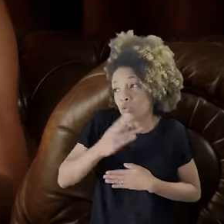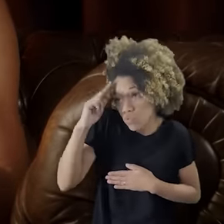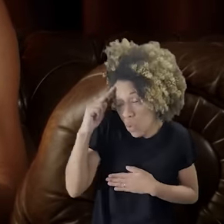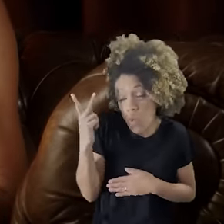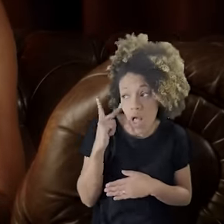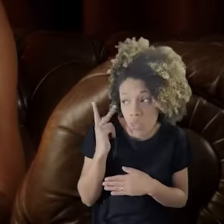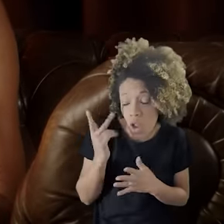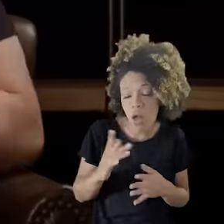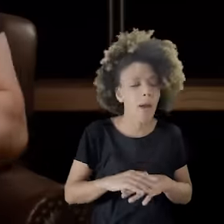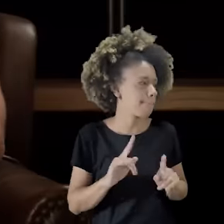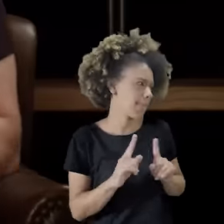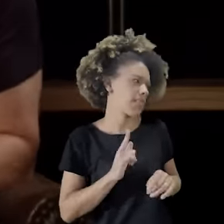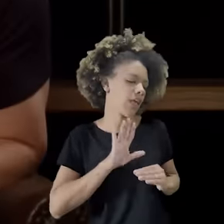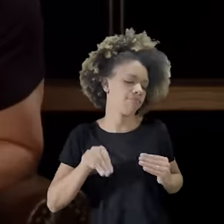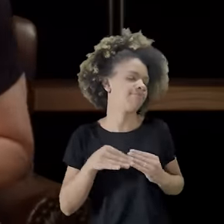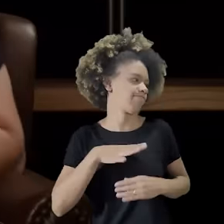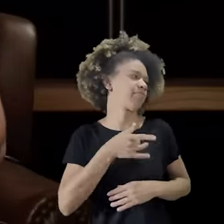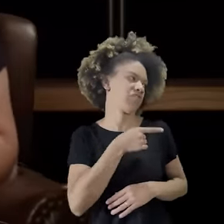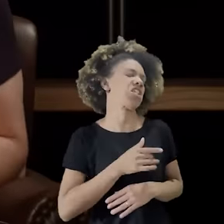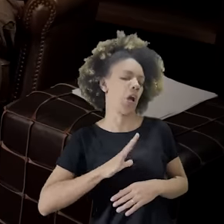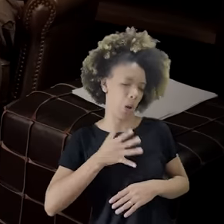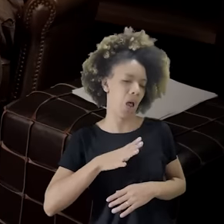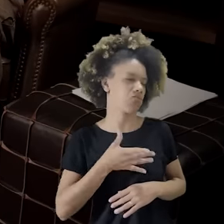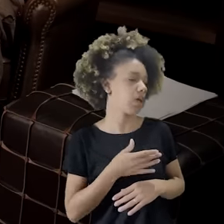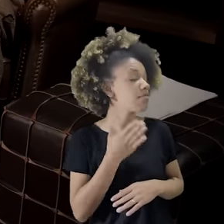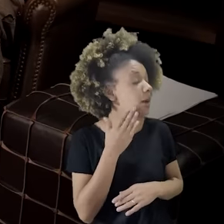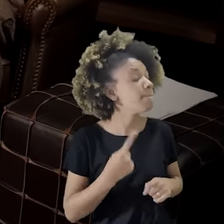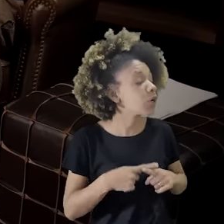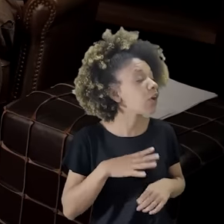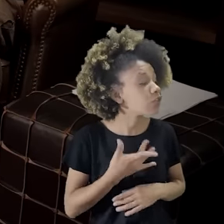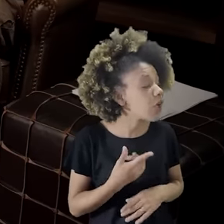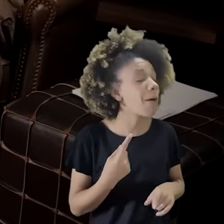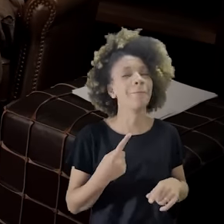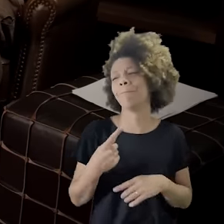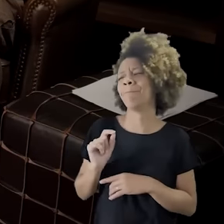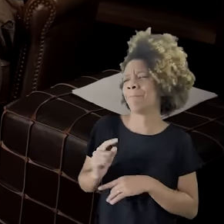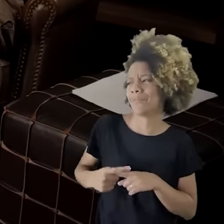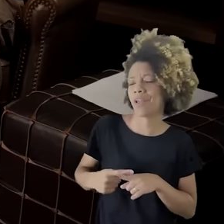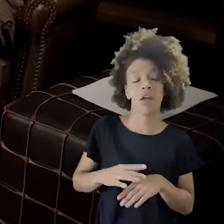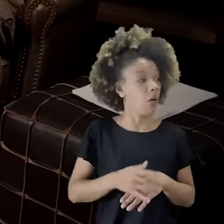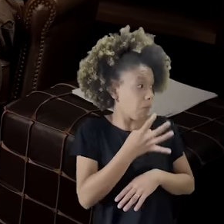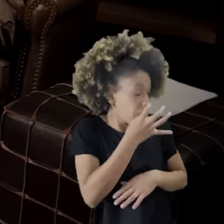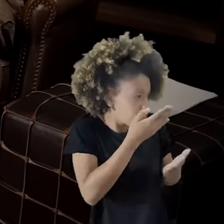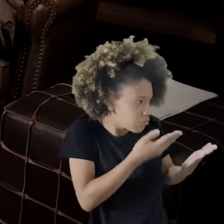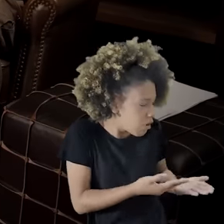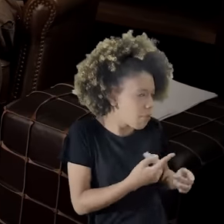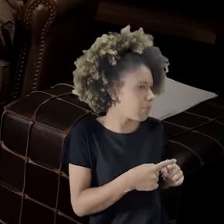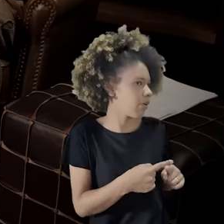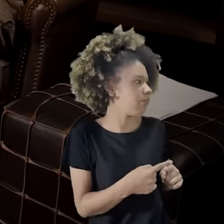Tão natural não mas você vê com coragem você é muito coragem sabe porque tinha corajosa cara porque tu eu admiro porque